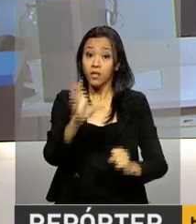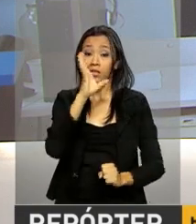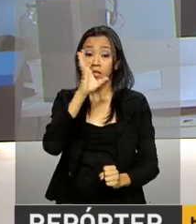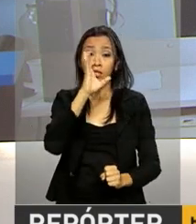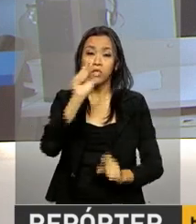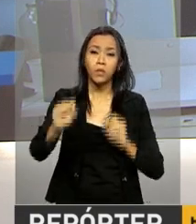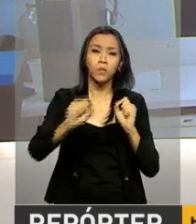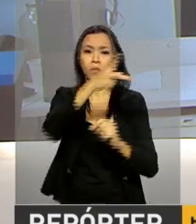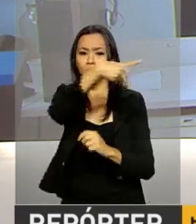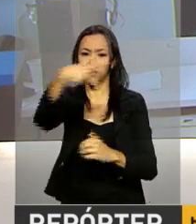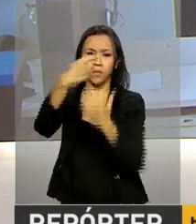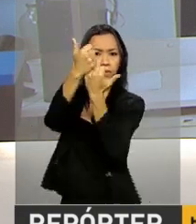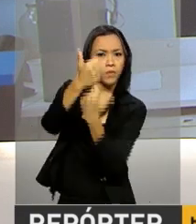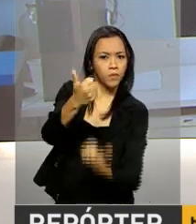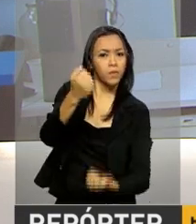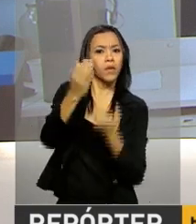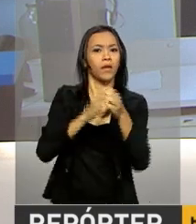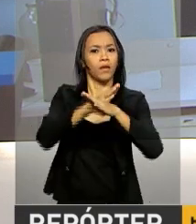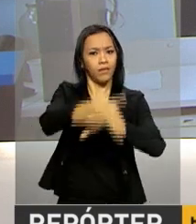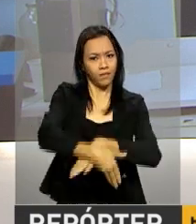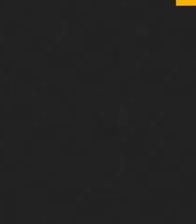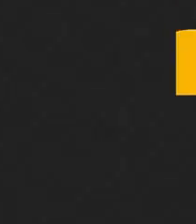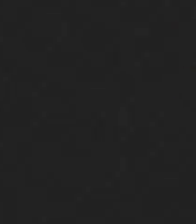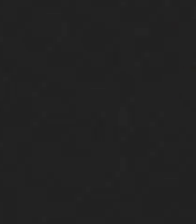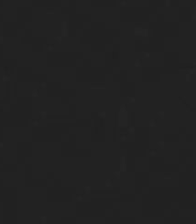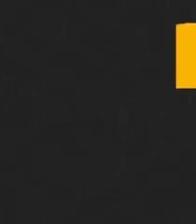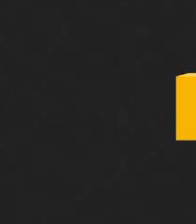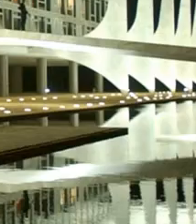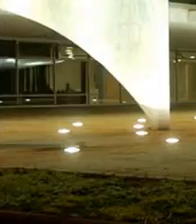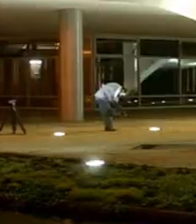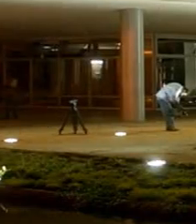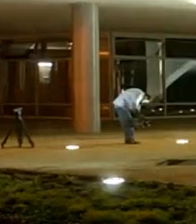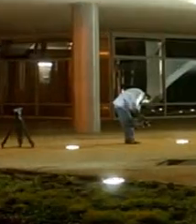do governo federal também nas nossas redes sociais